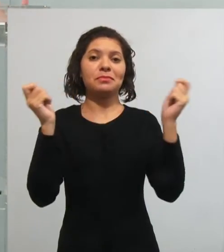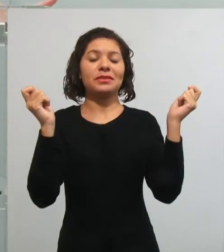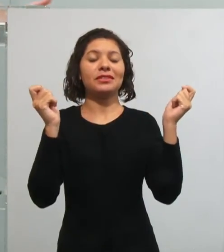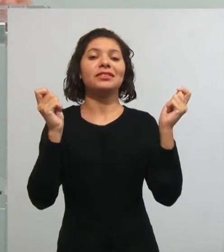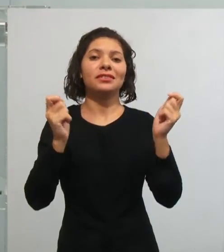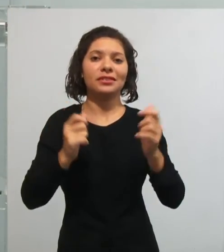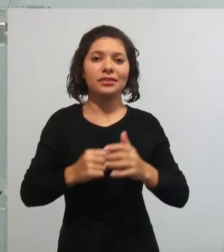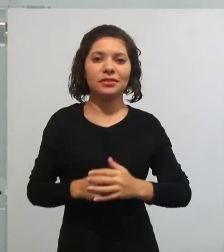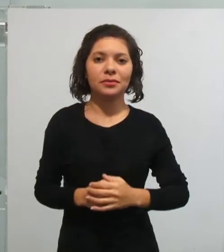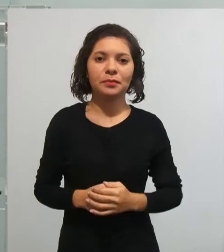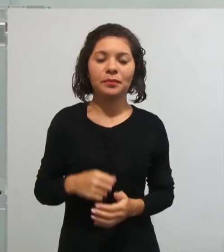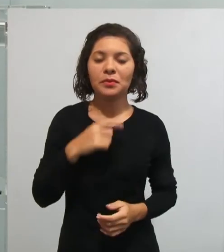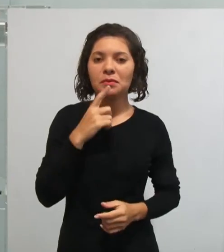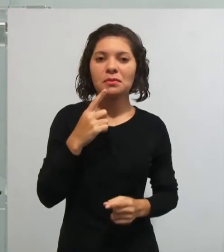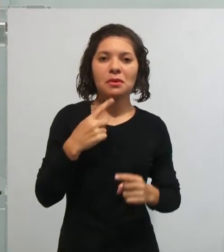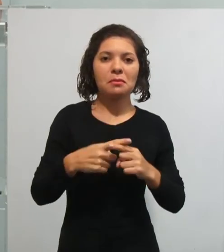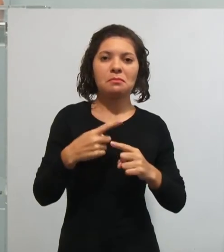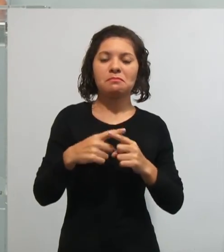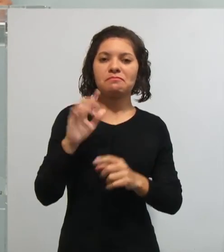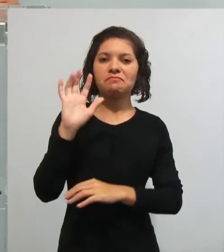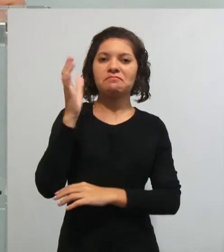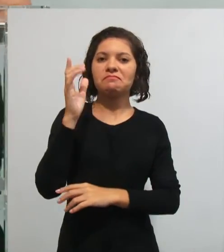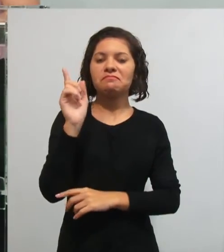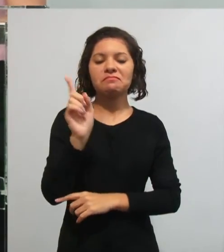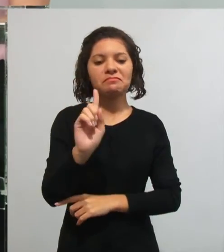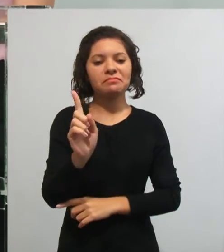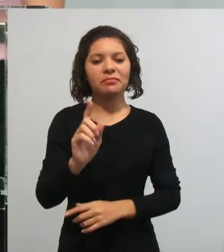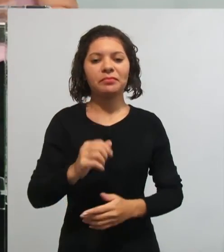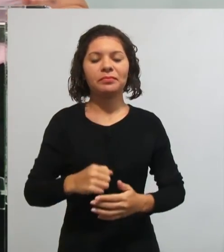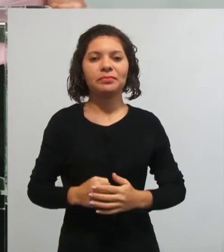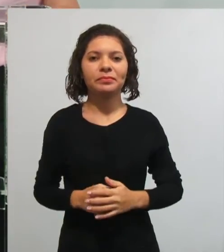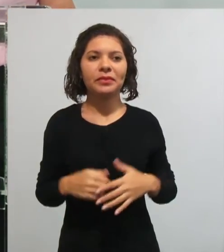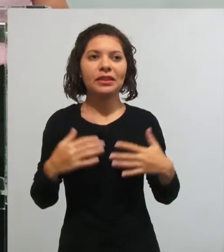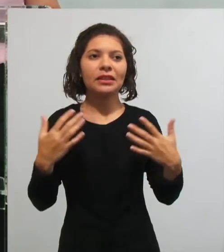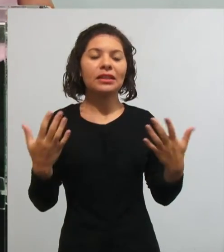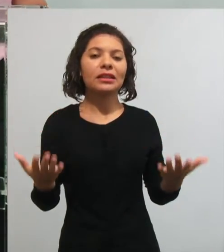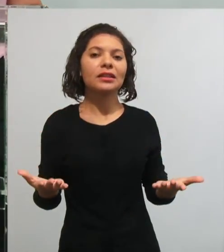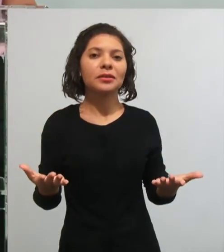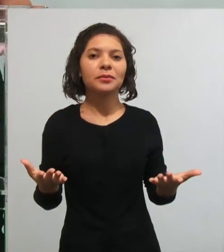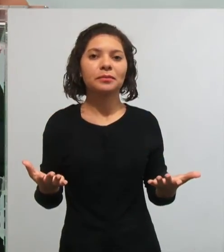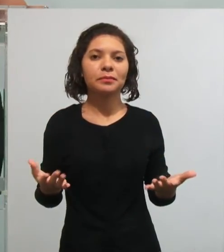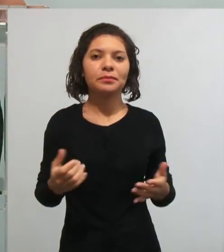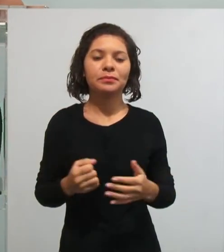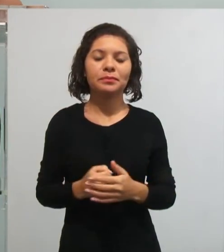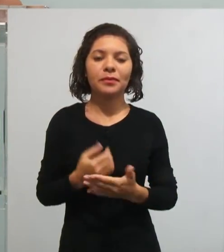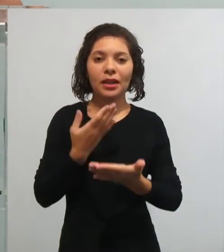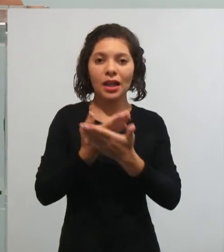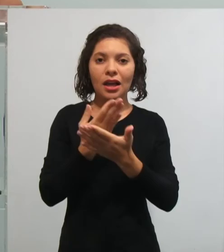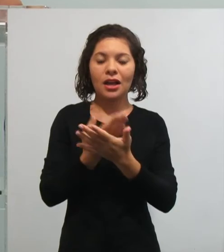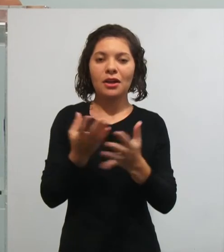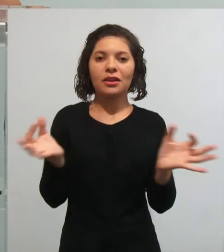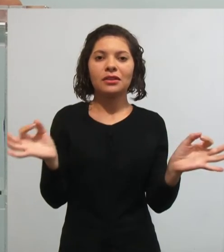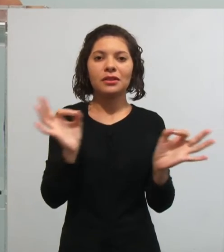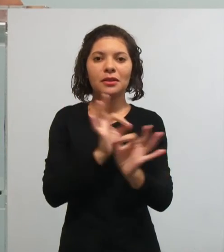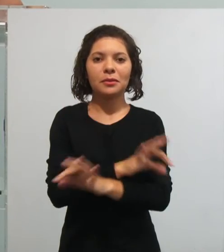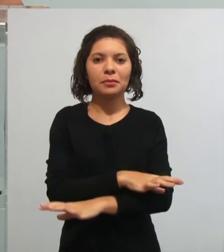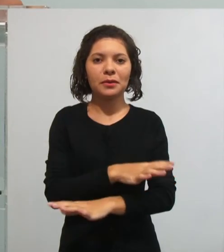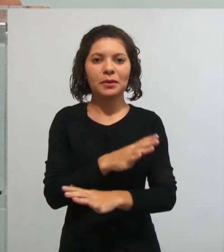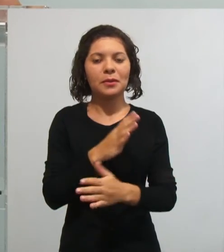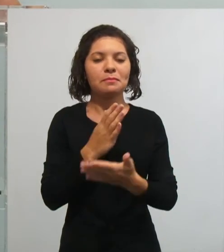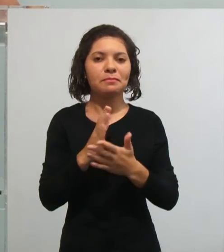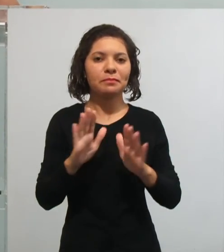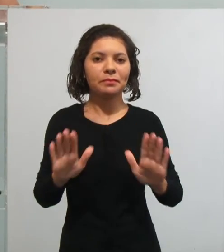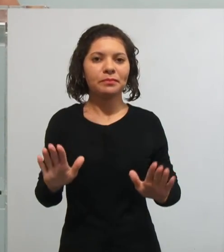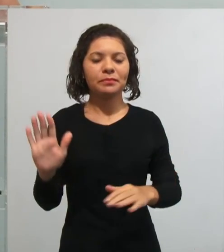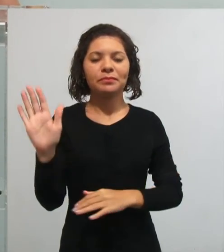Vai ficar frustrado, porque não vai acontecer. Então, gente, A nossa aula termina aqui, por hoje é só, e a